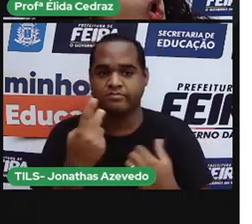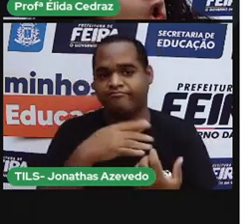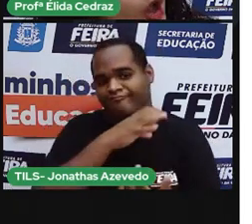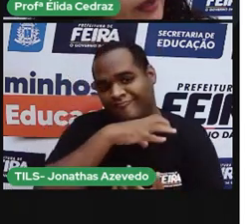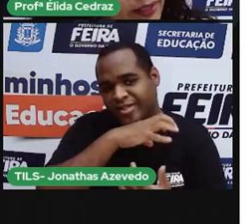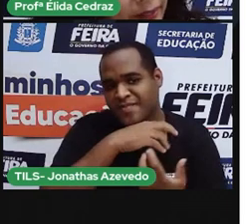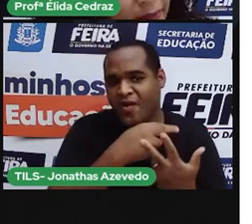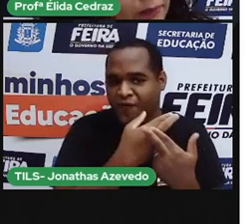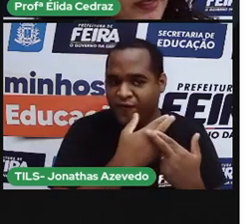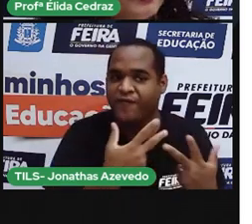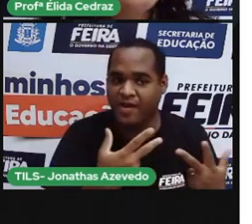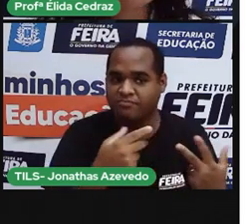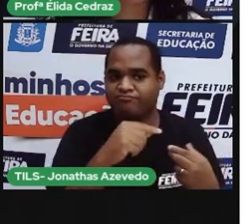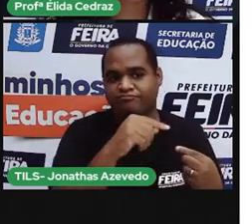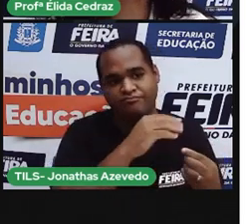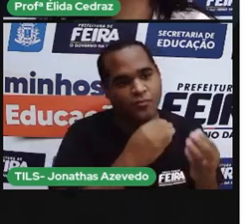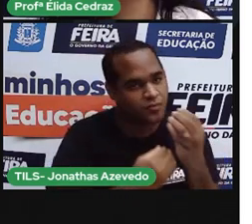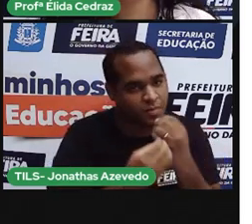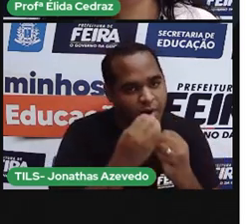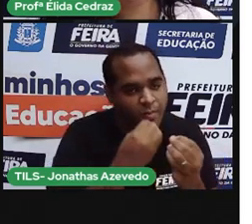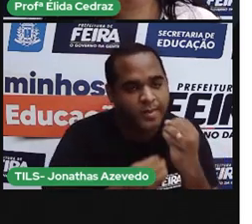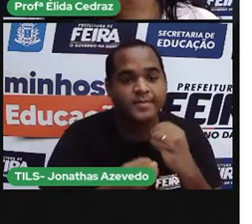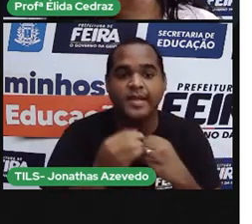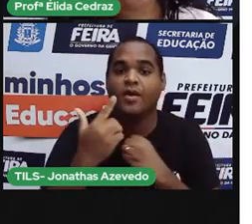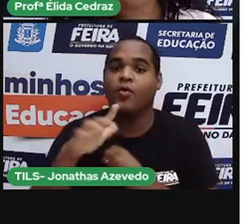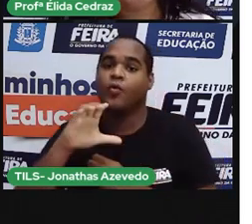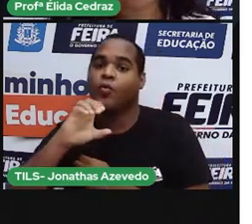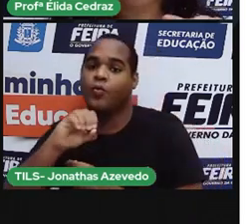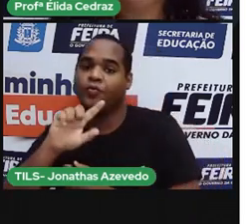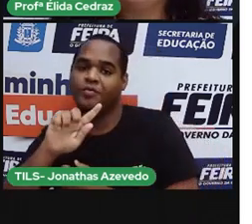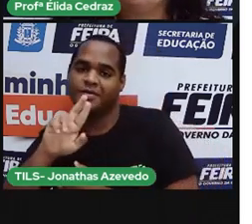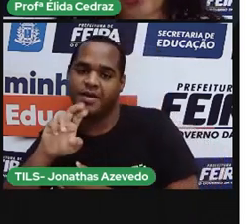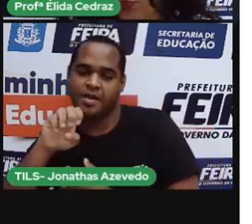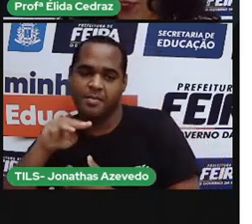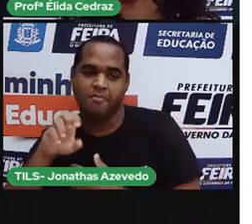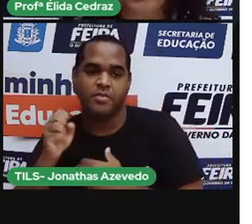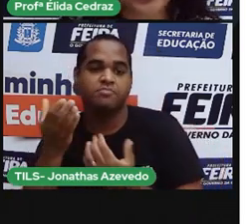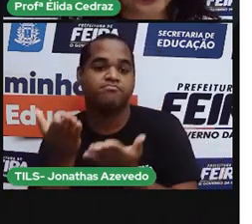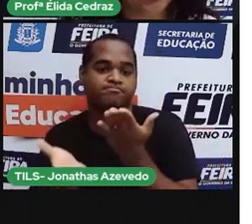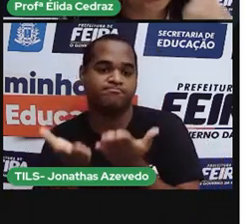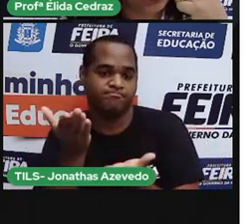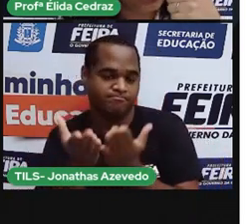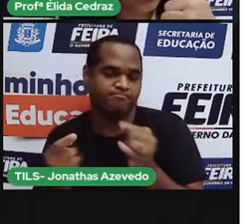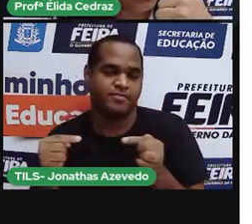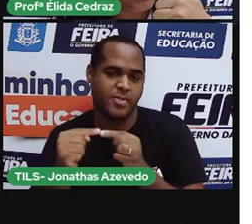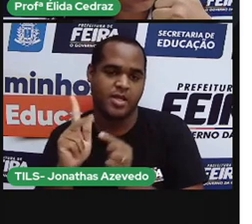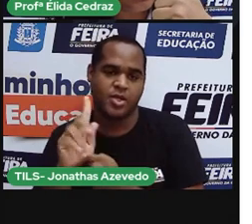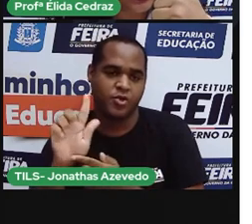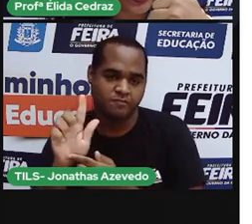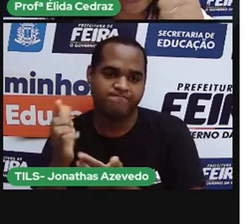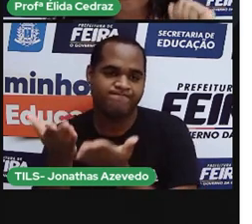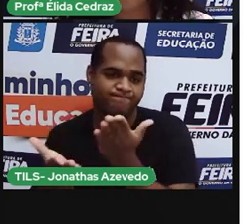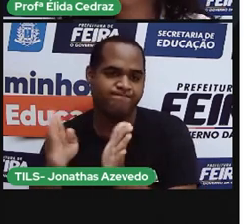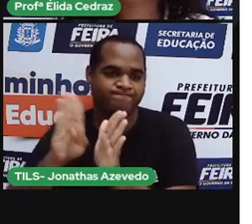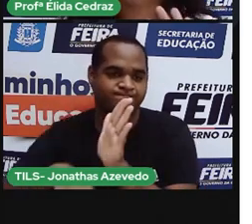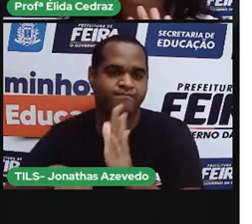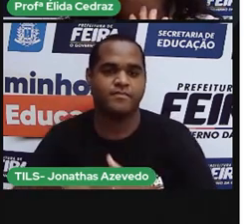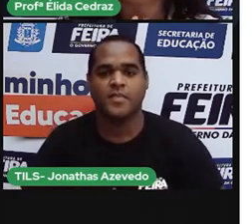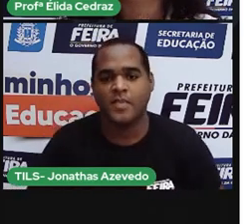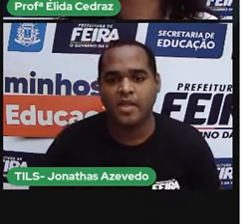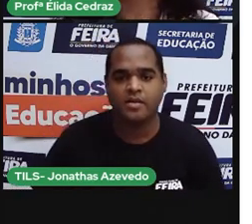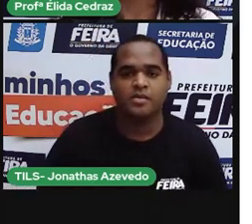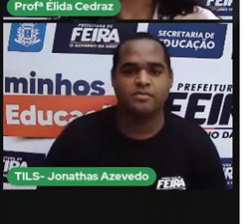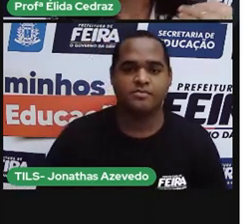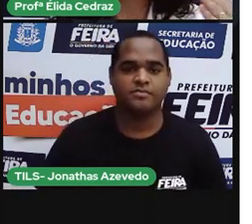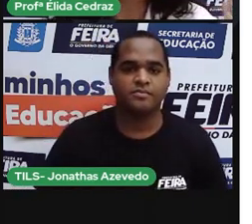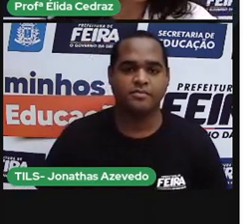E o grama é medida de massa menor do que o quilo. Legal? Vamos